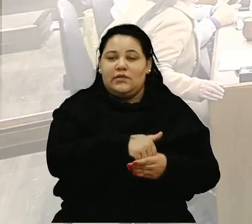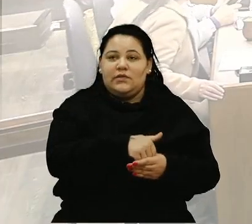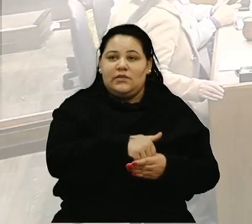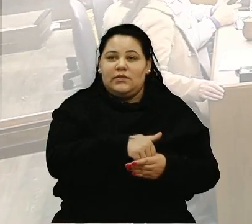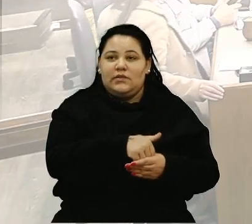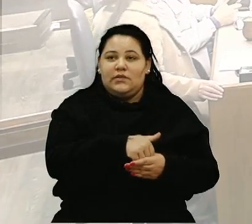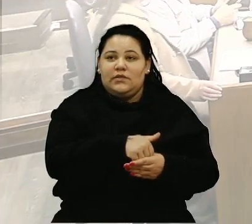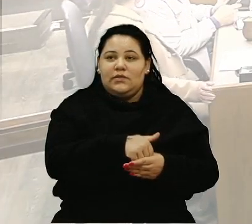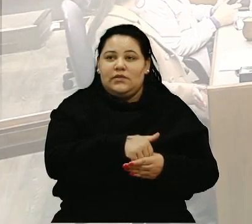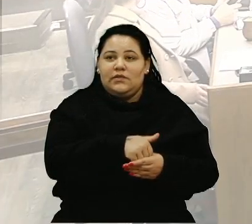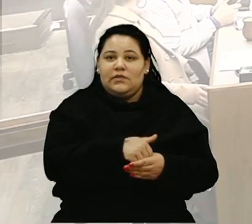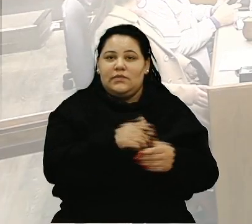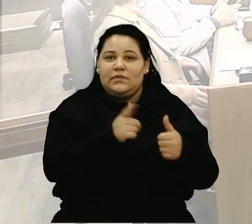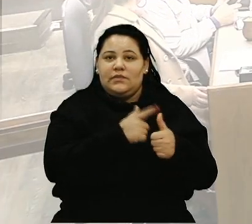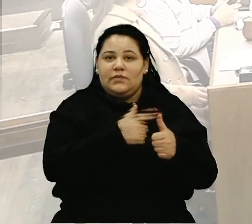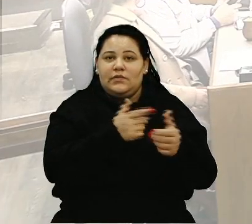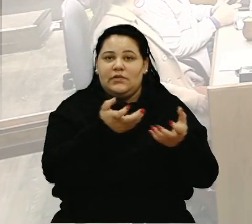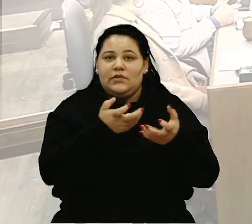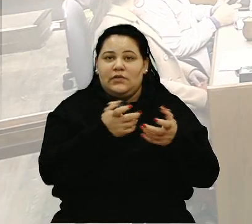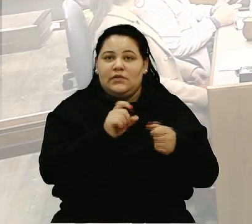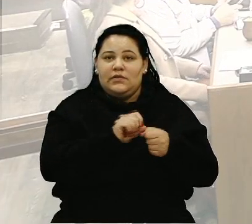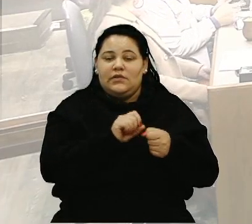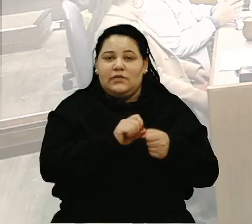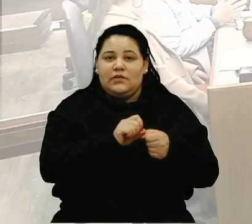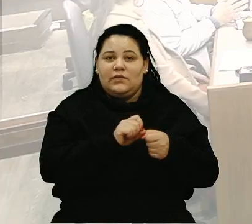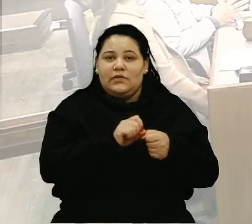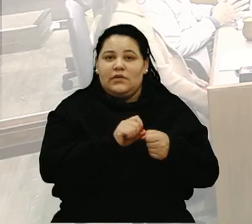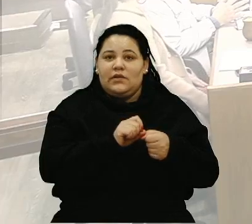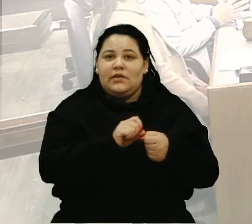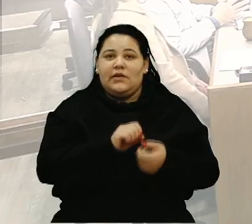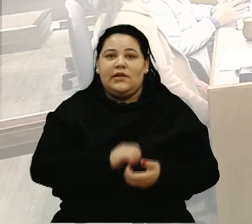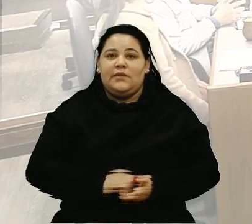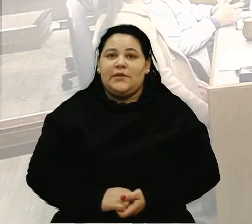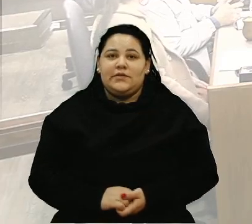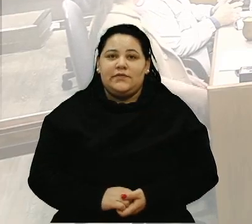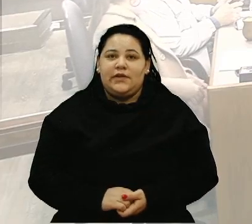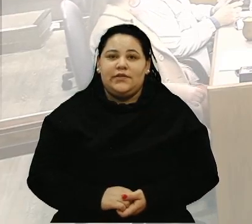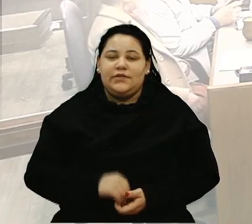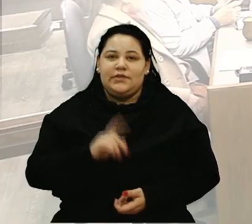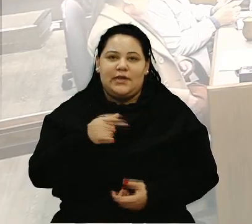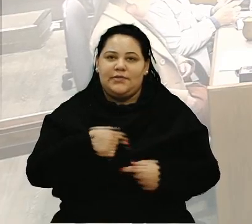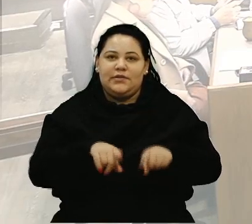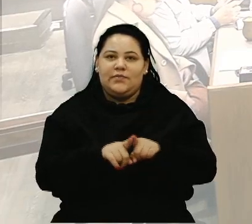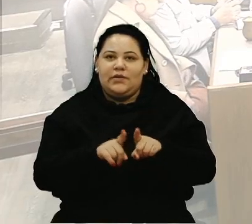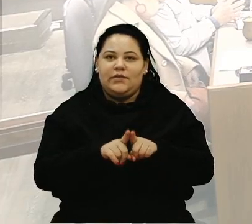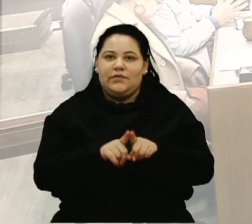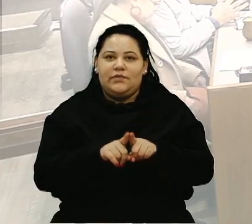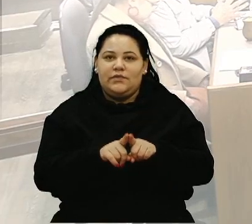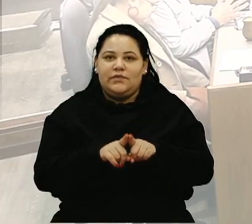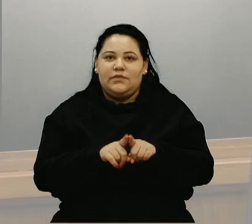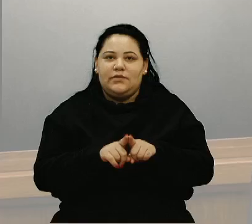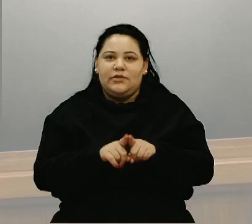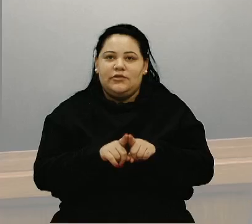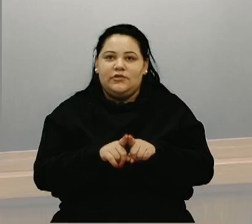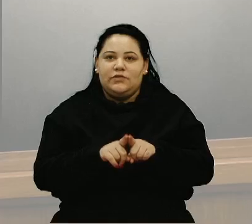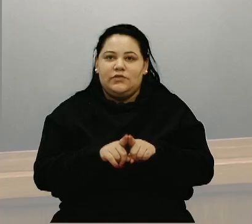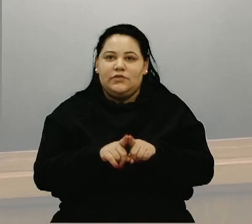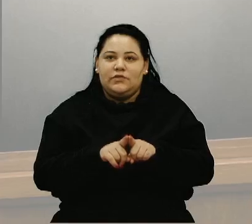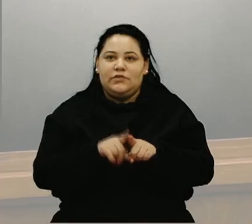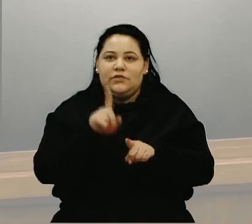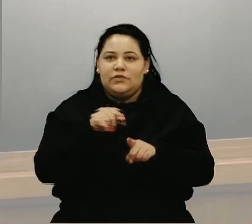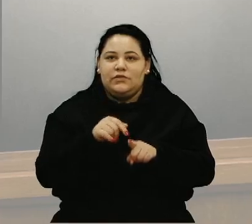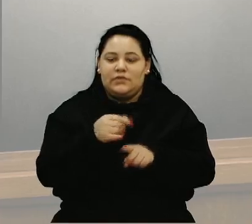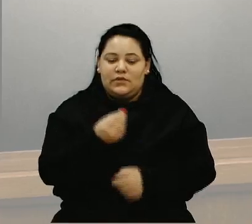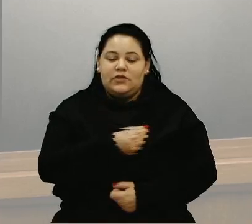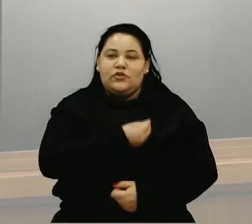Bom, primeiro eu queria fazer uma correção. Eu falei de 9 milhões por ano, né? 9 milhões são os